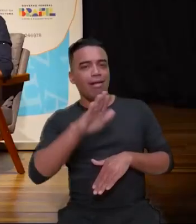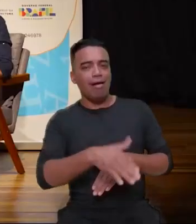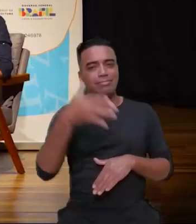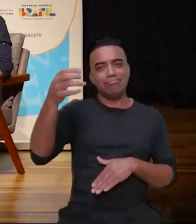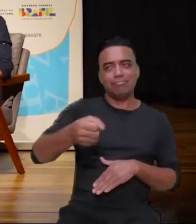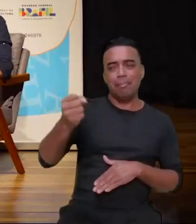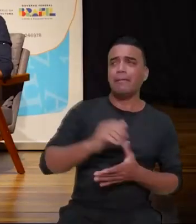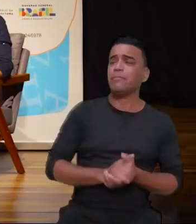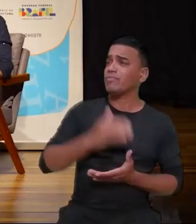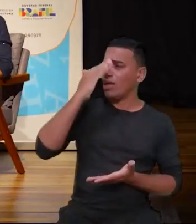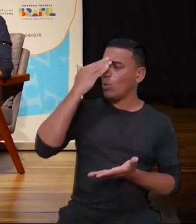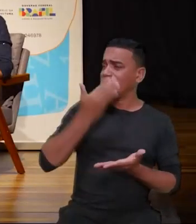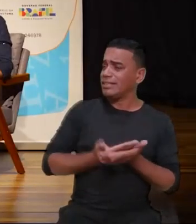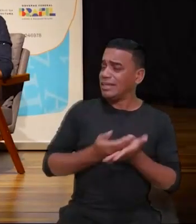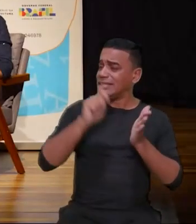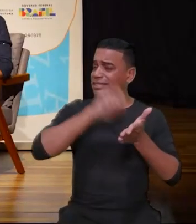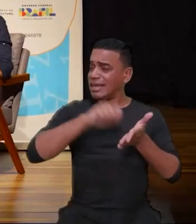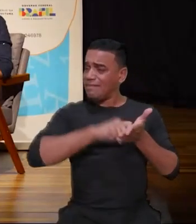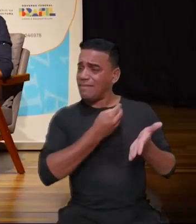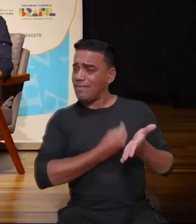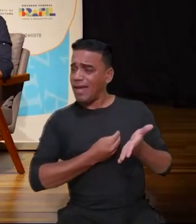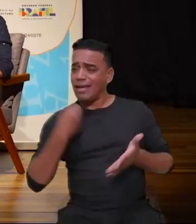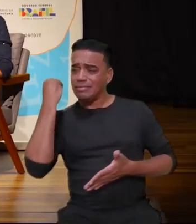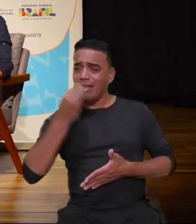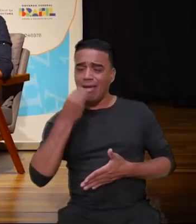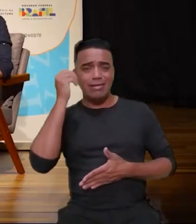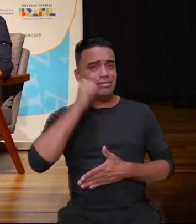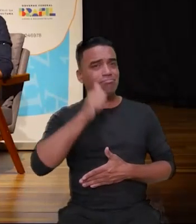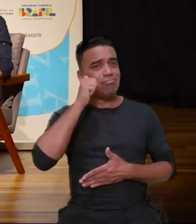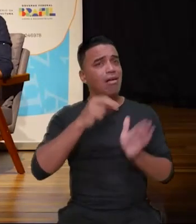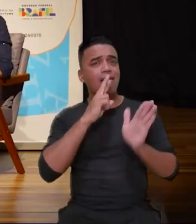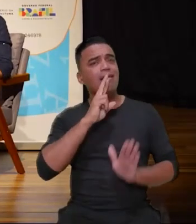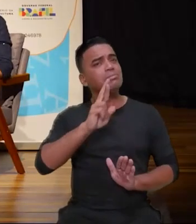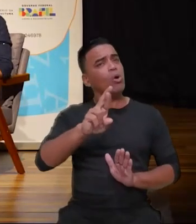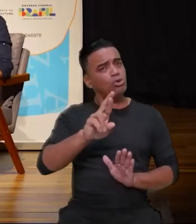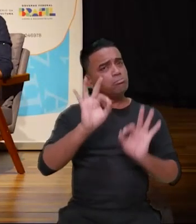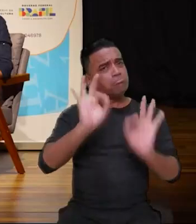Eu acredito que a escrevivência responde, na